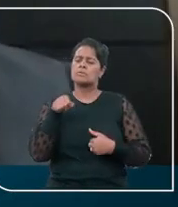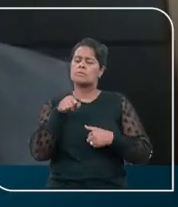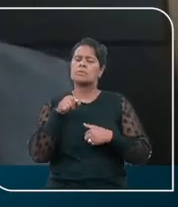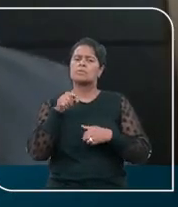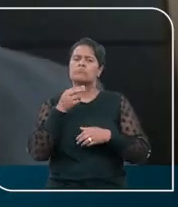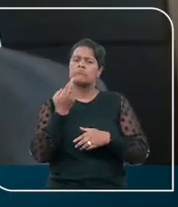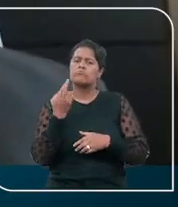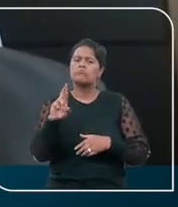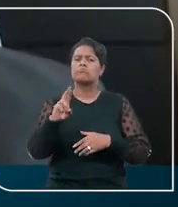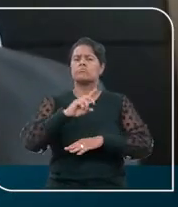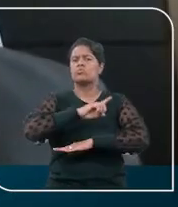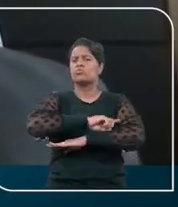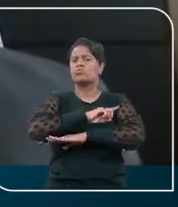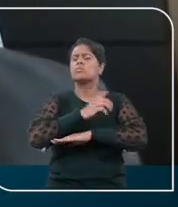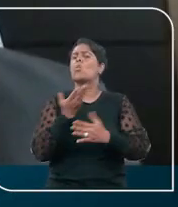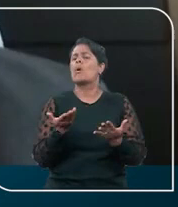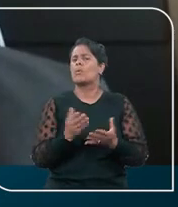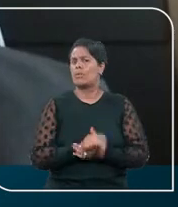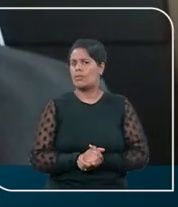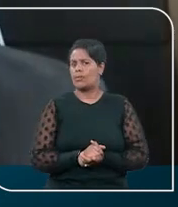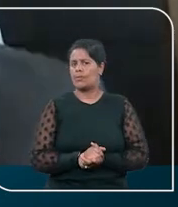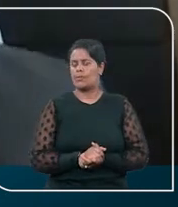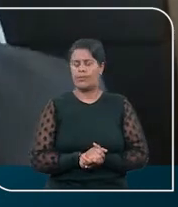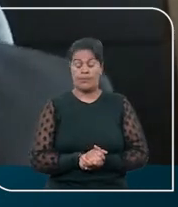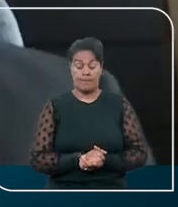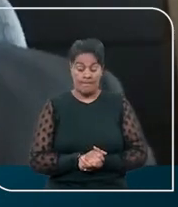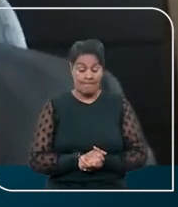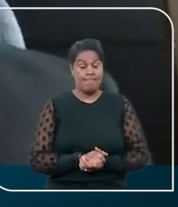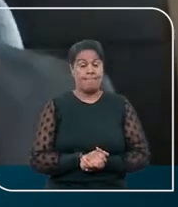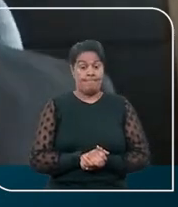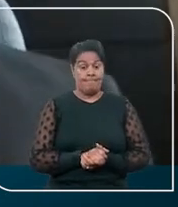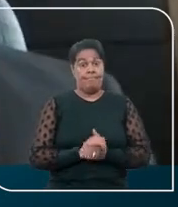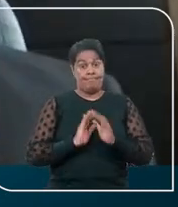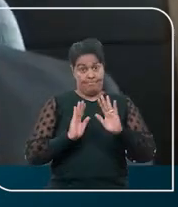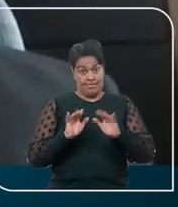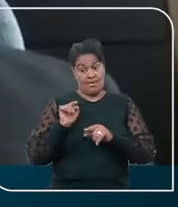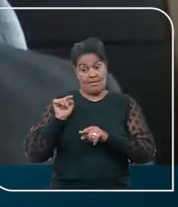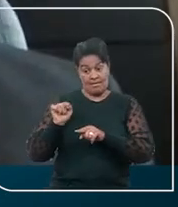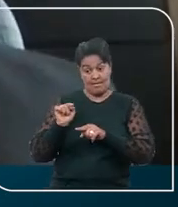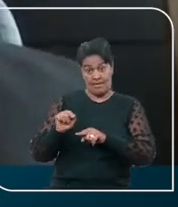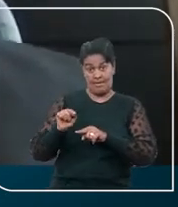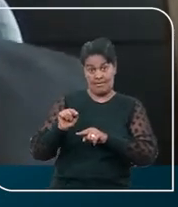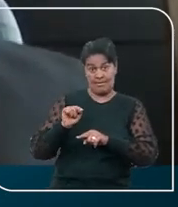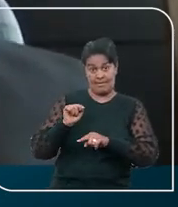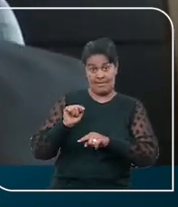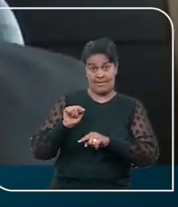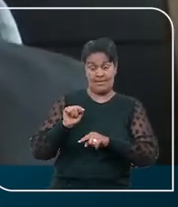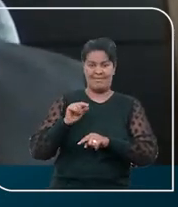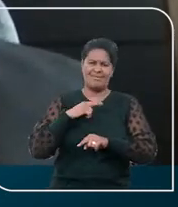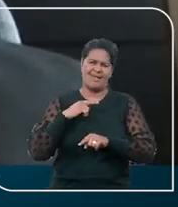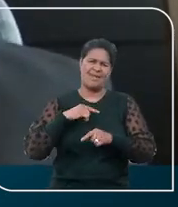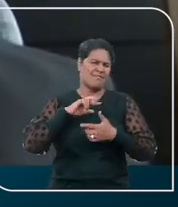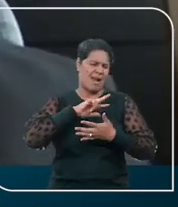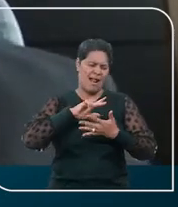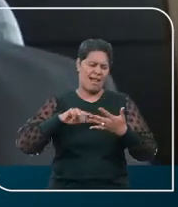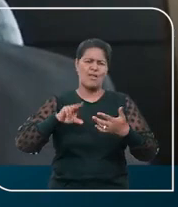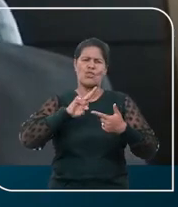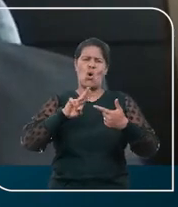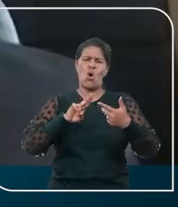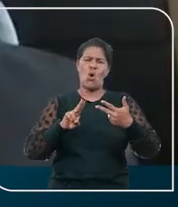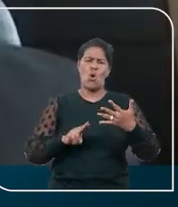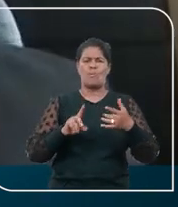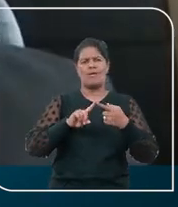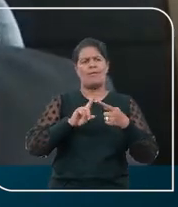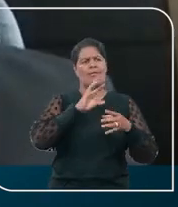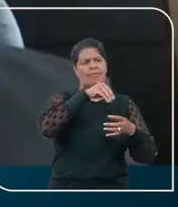Bom, quer profissional ou orgânico, né? Existem vários nomes, né? O síndico interno, síndico